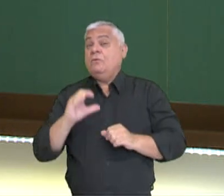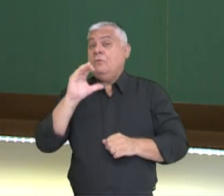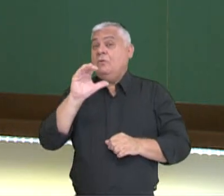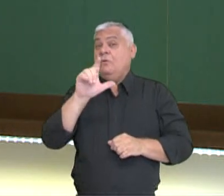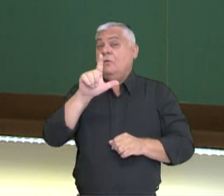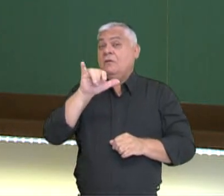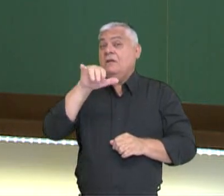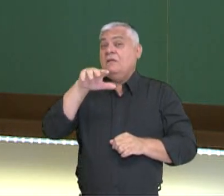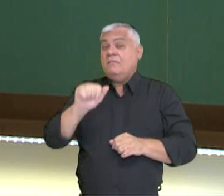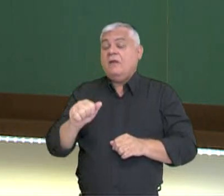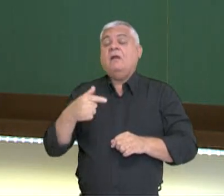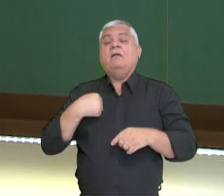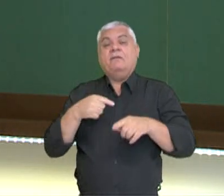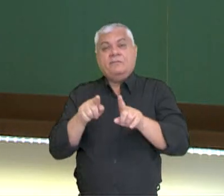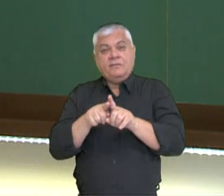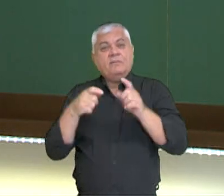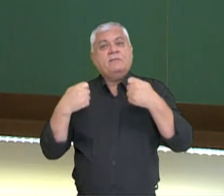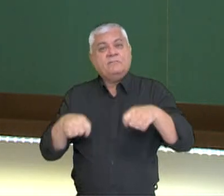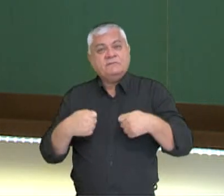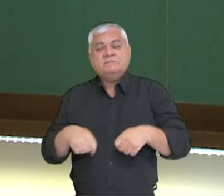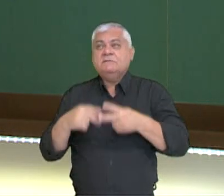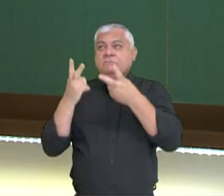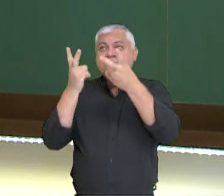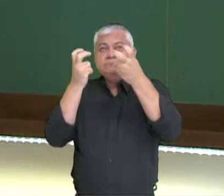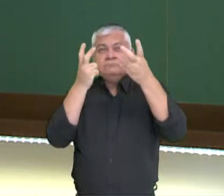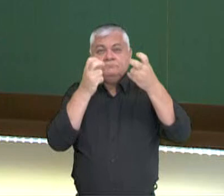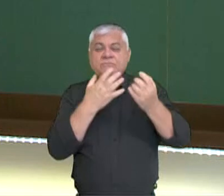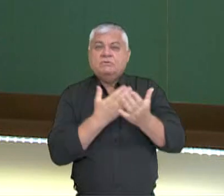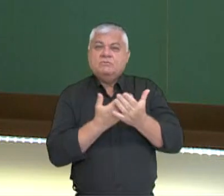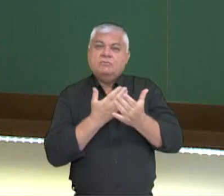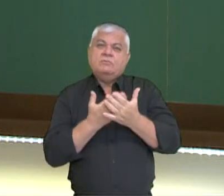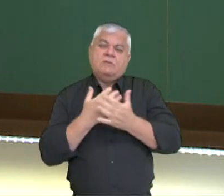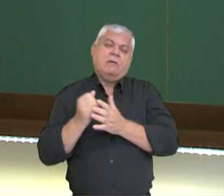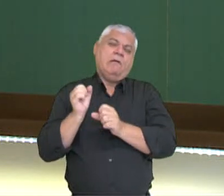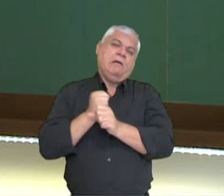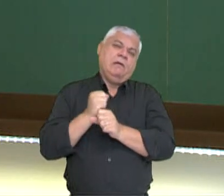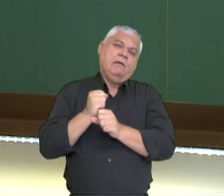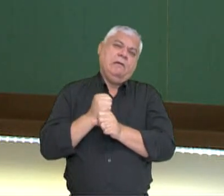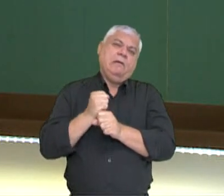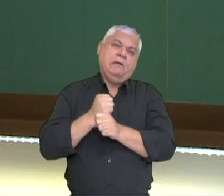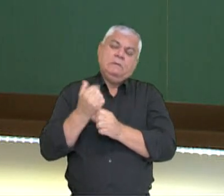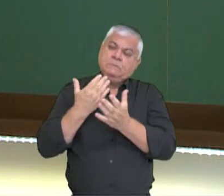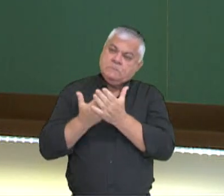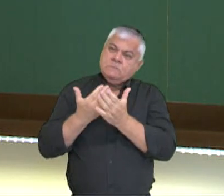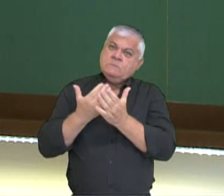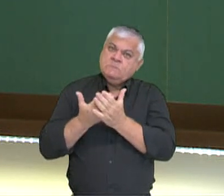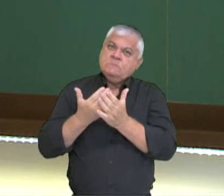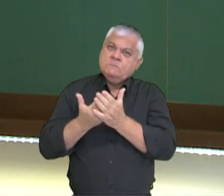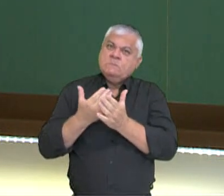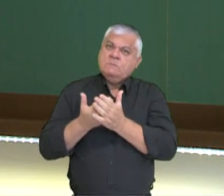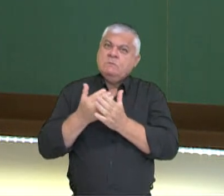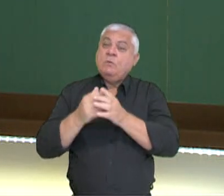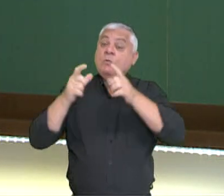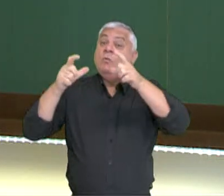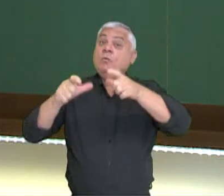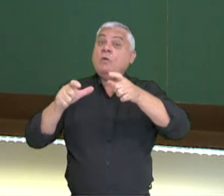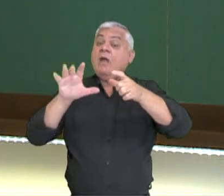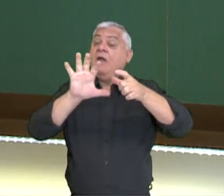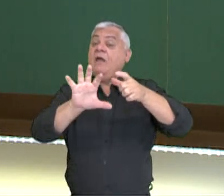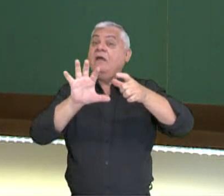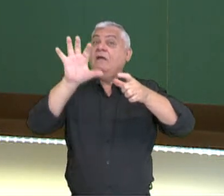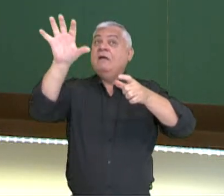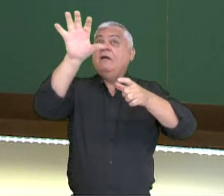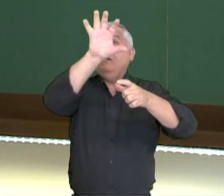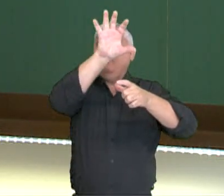eu também preciso fazer observações e estudos ao longo de alguns anos aí das condições atmosféricas daquela região para ver